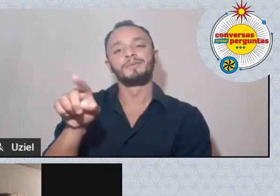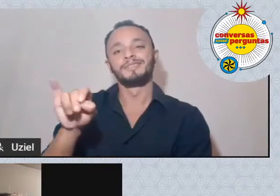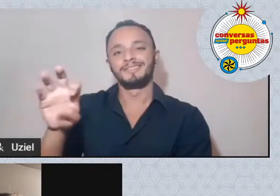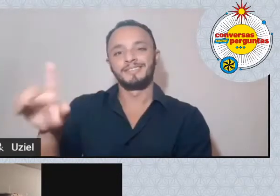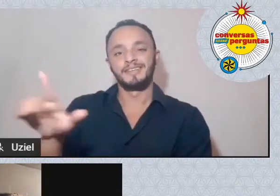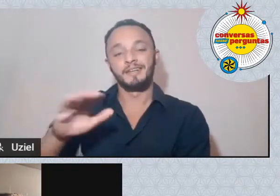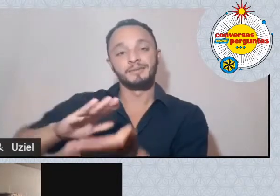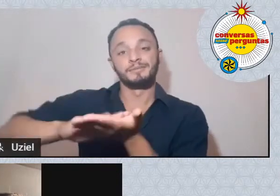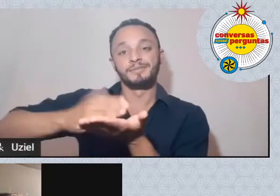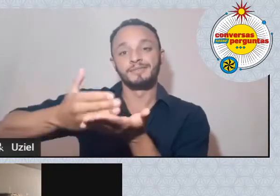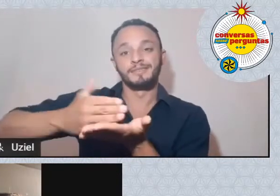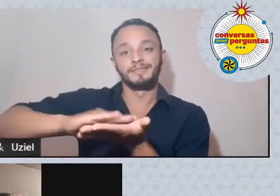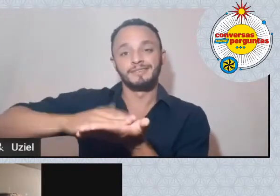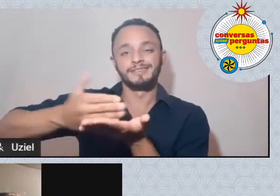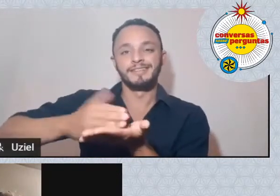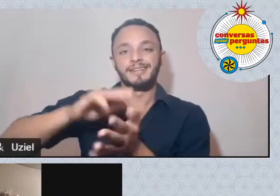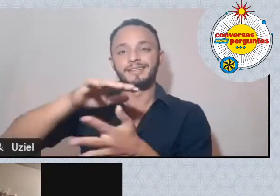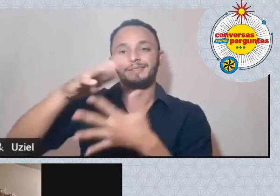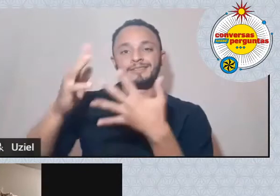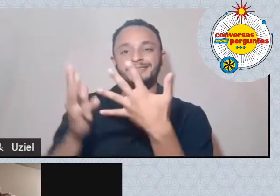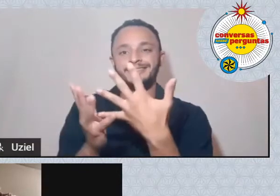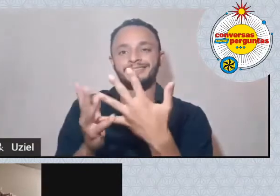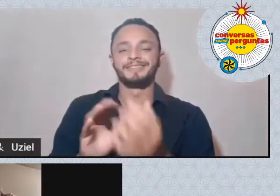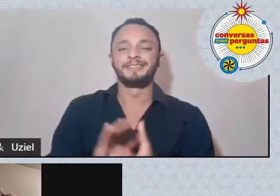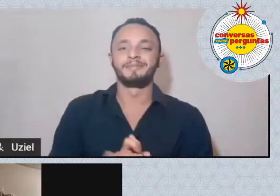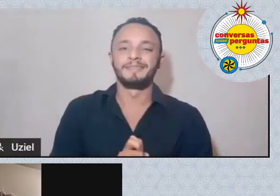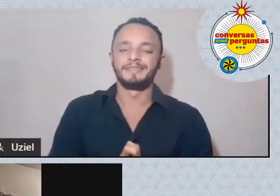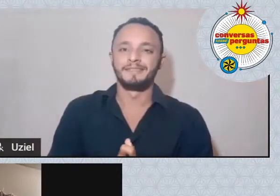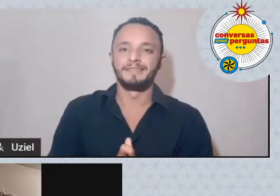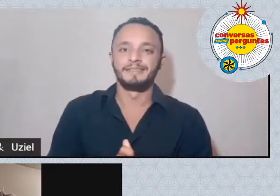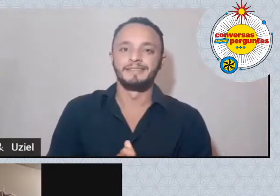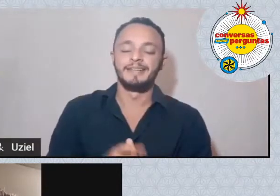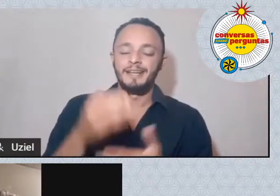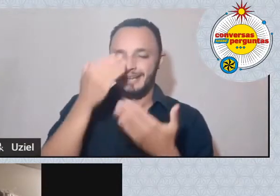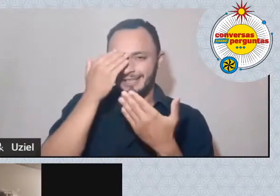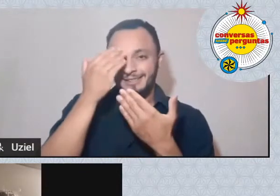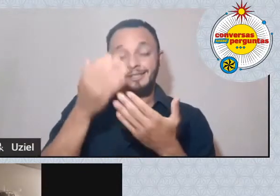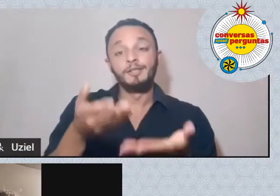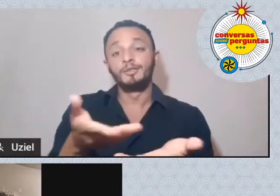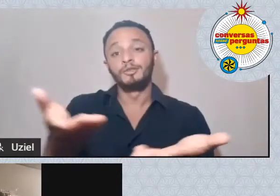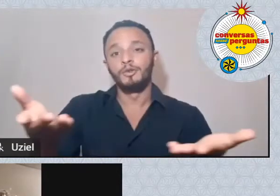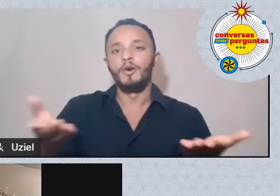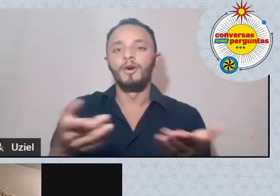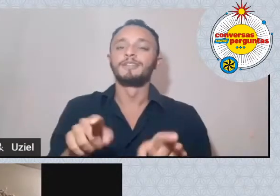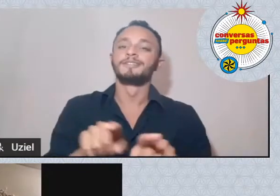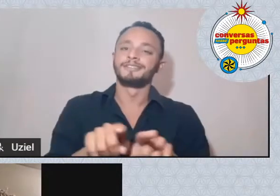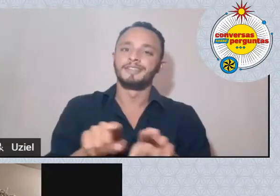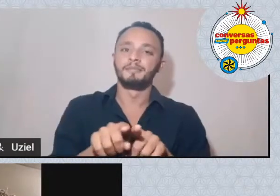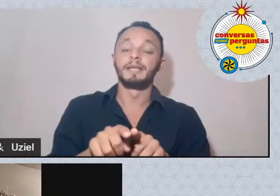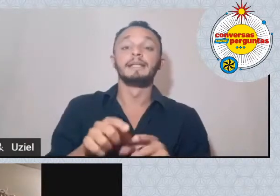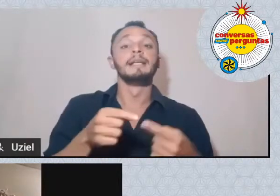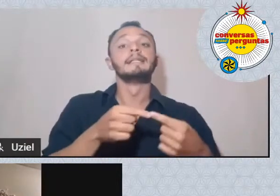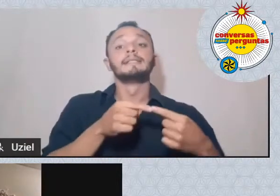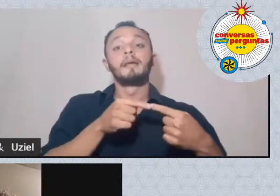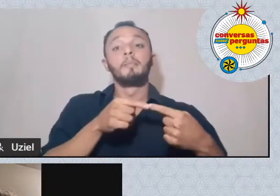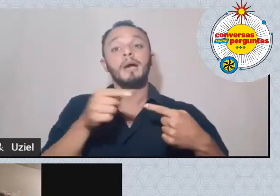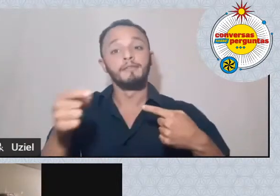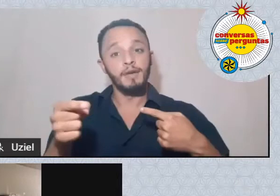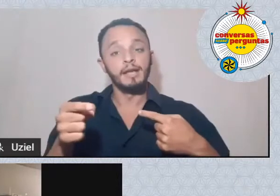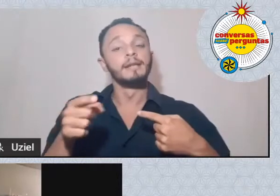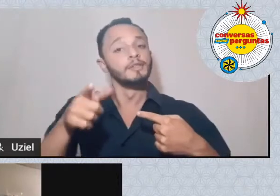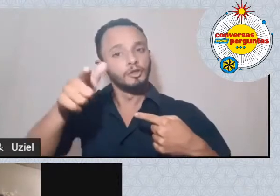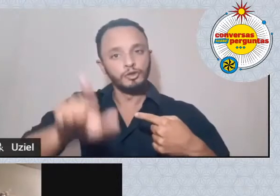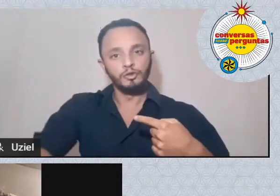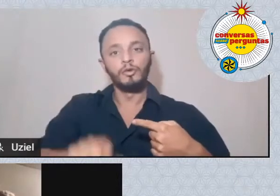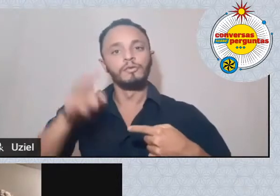que acompanharam, que participaram dessa incrível conversa mesmo com o Dunker. Semana que vem tem mais um encontro, dessa vez com a